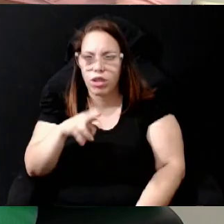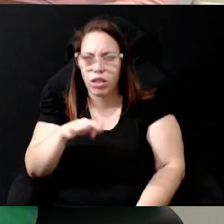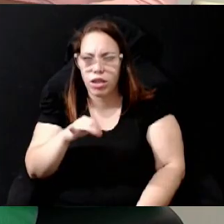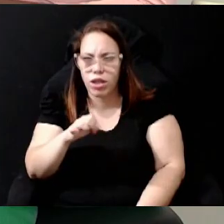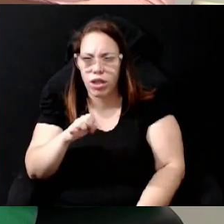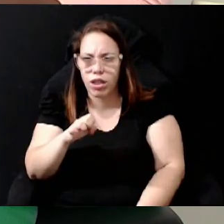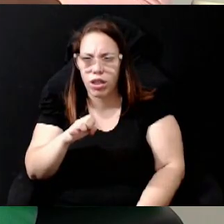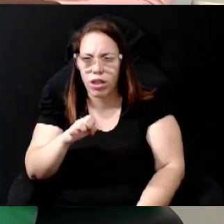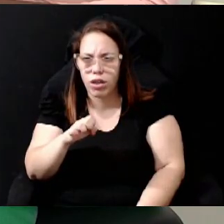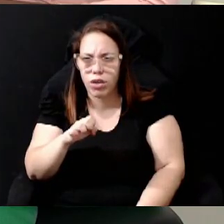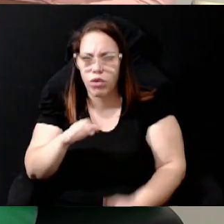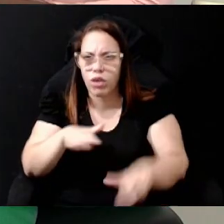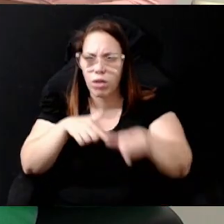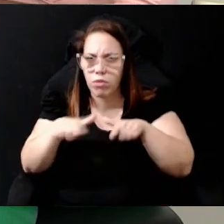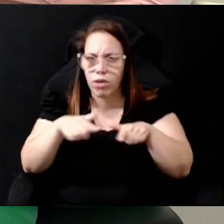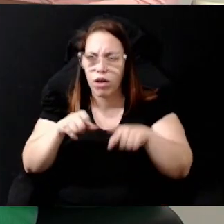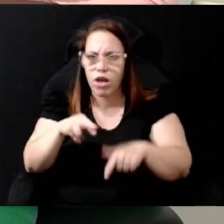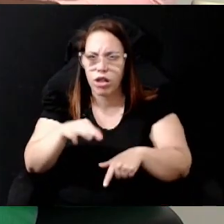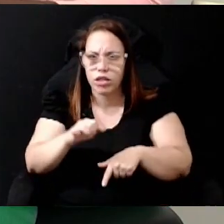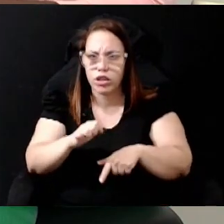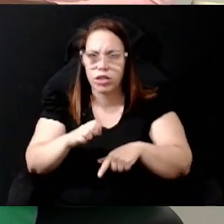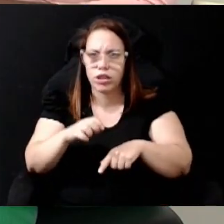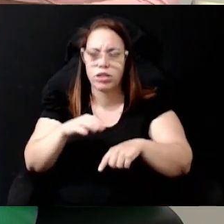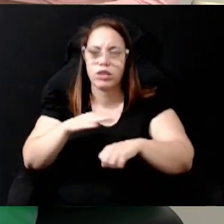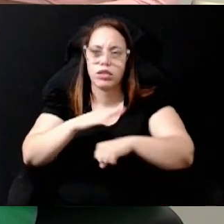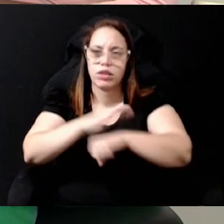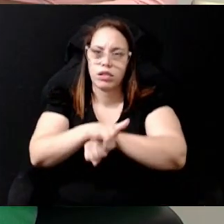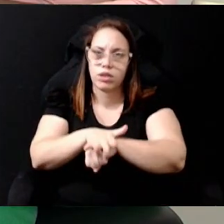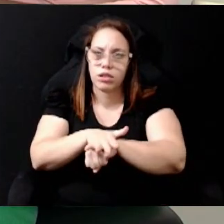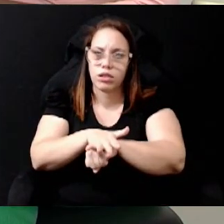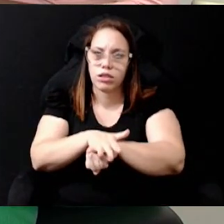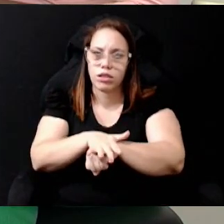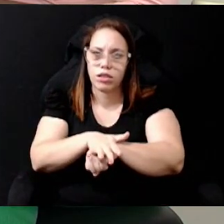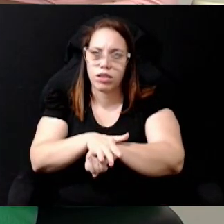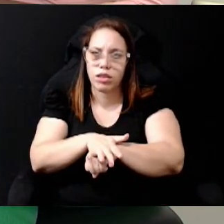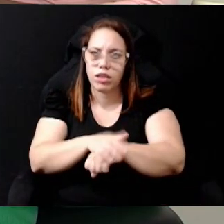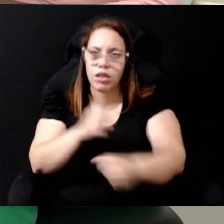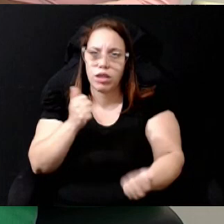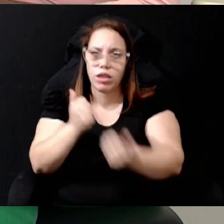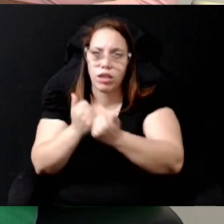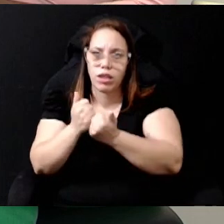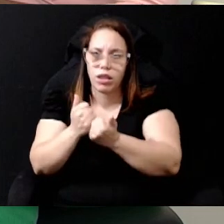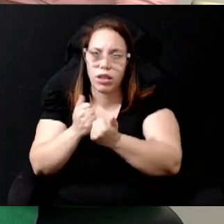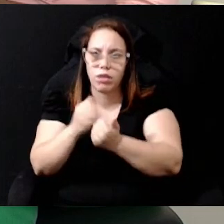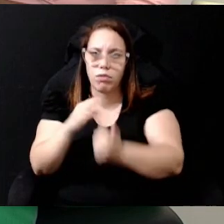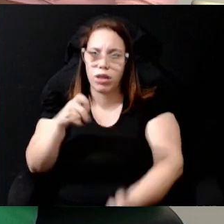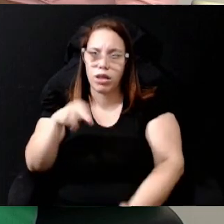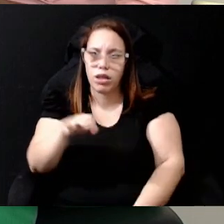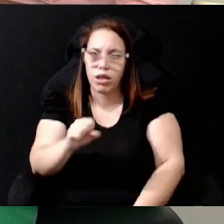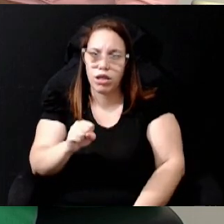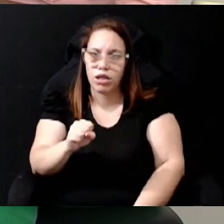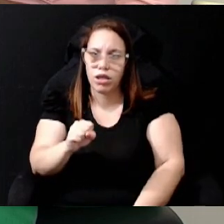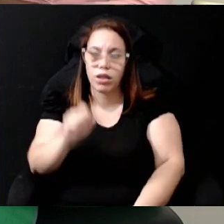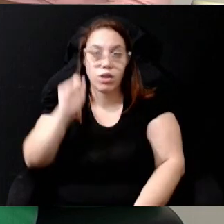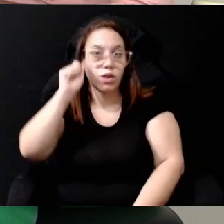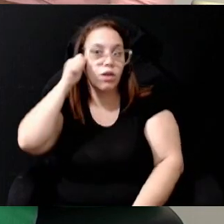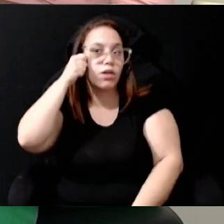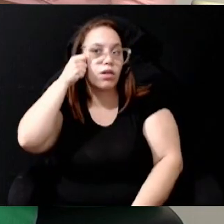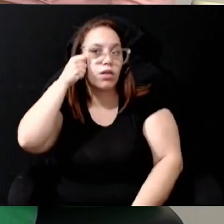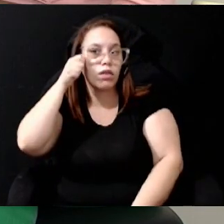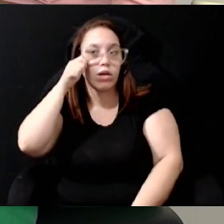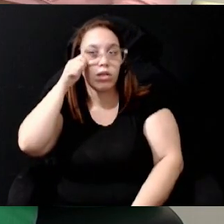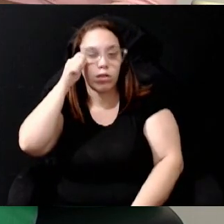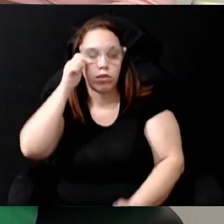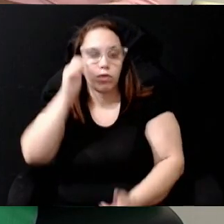GT Antirracista, né? Que ele foi o grupo de trabalho antirracista que foi criado ano passado, que fez a parceria com o Guilherme 10, que é o Instituto da